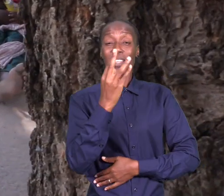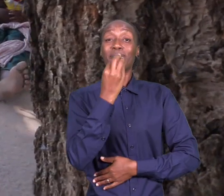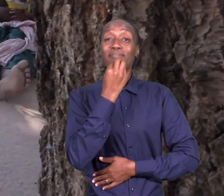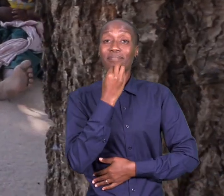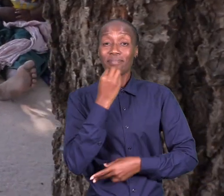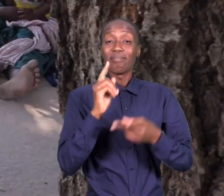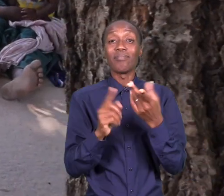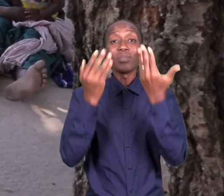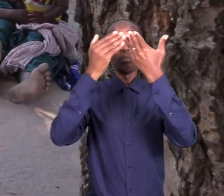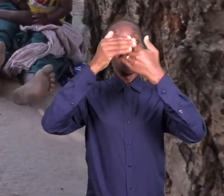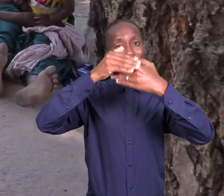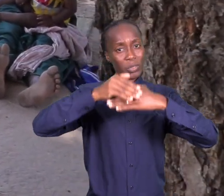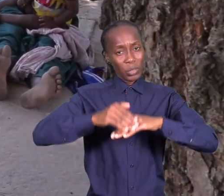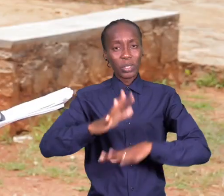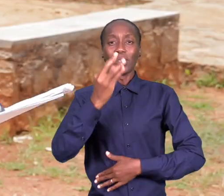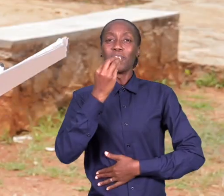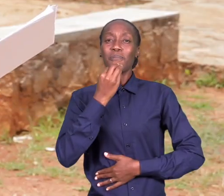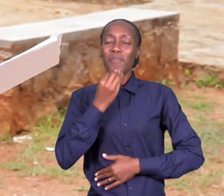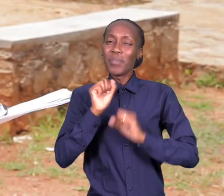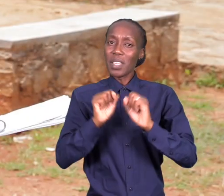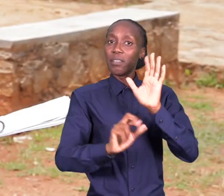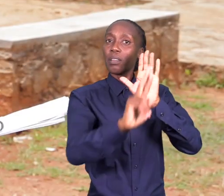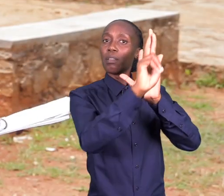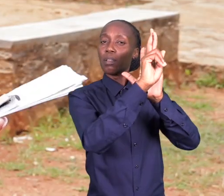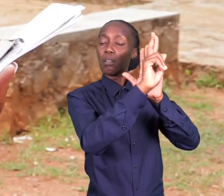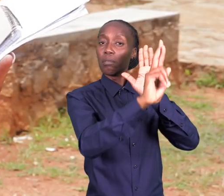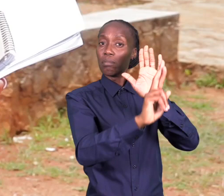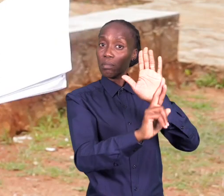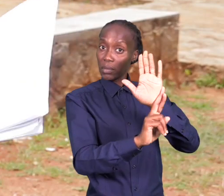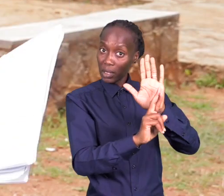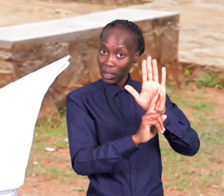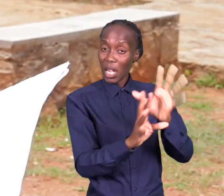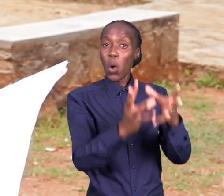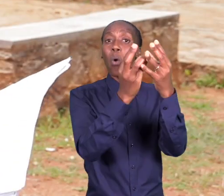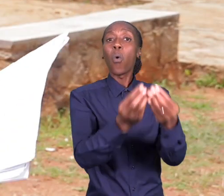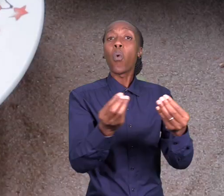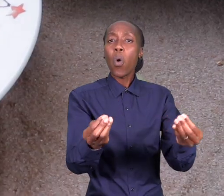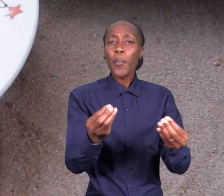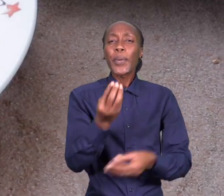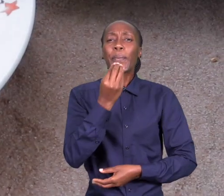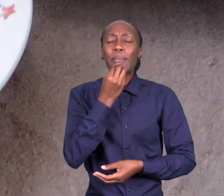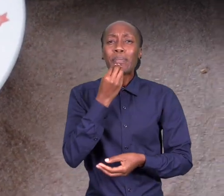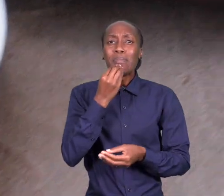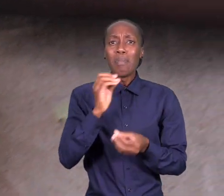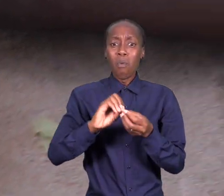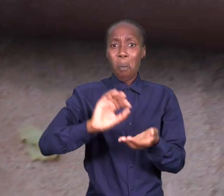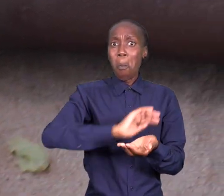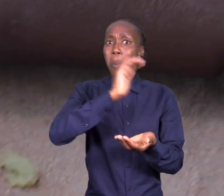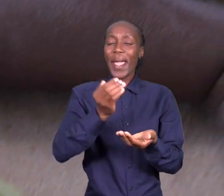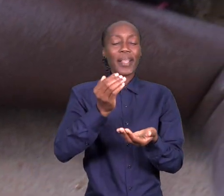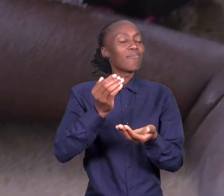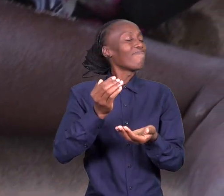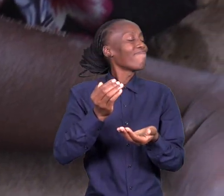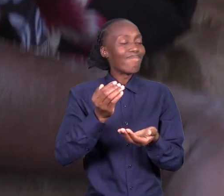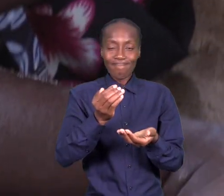mas deve ser uma alimentação regularizada, regrada, em pequenas quantidades, em pequenas porções, e esta criança